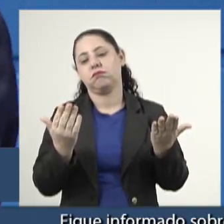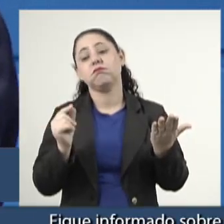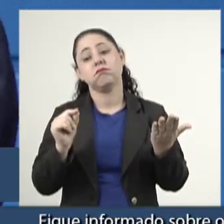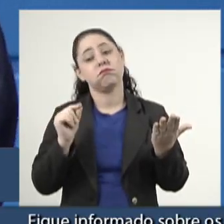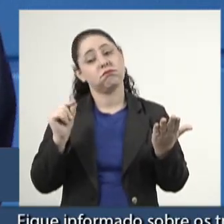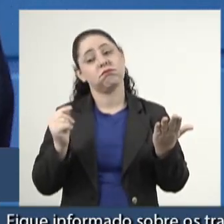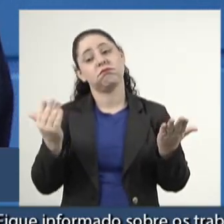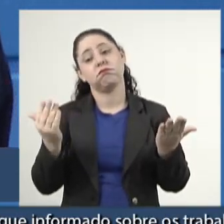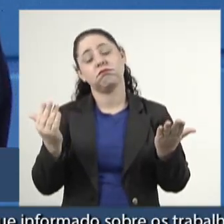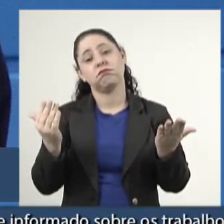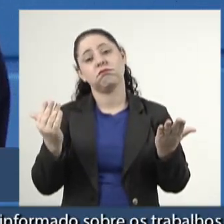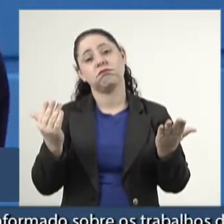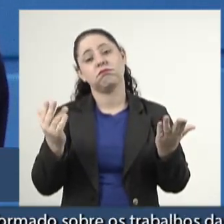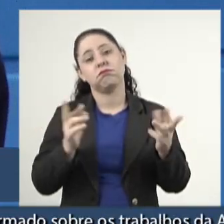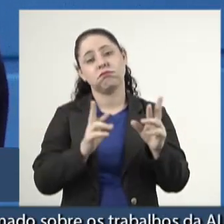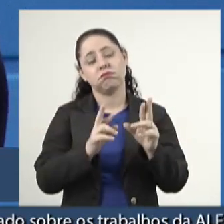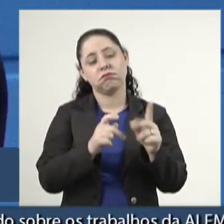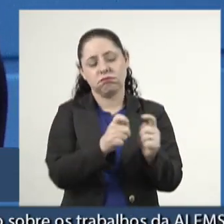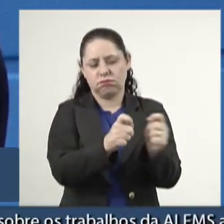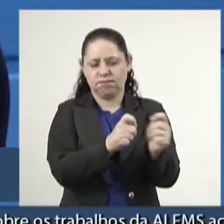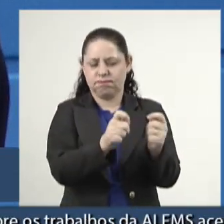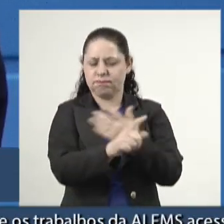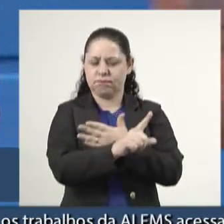evidentemente que o que controla o Pantanal?